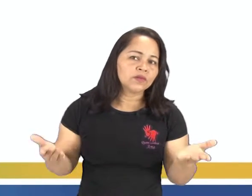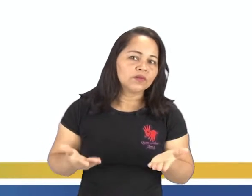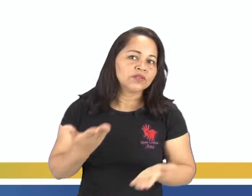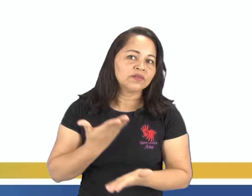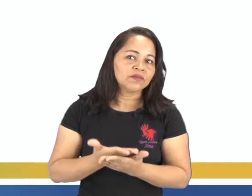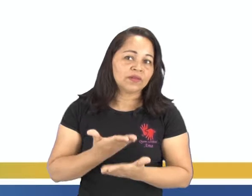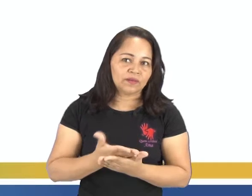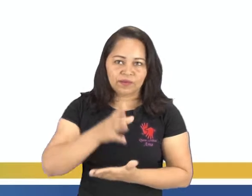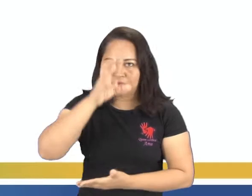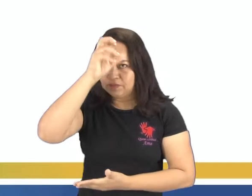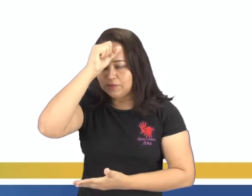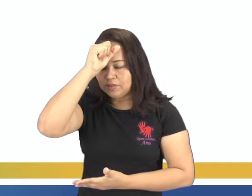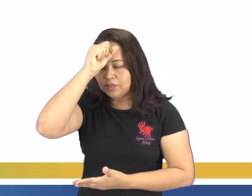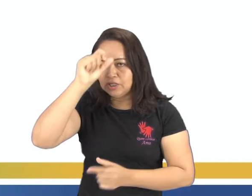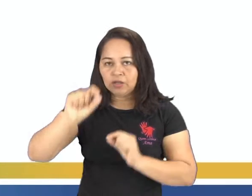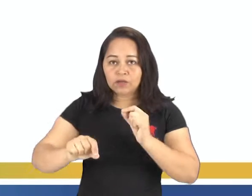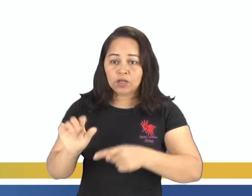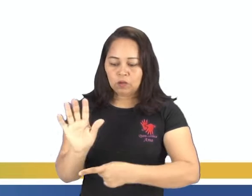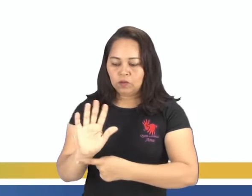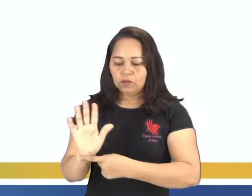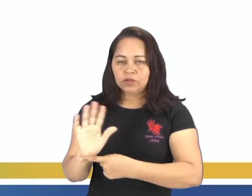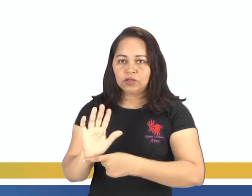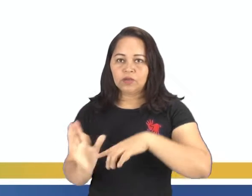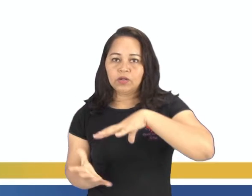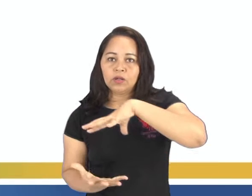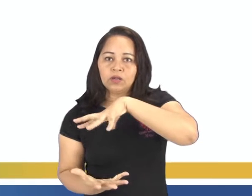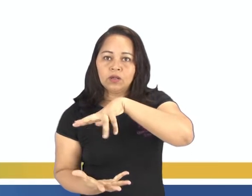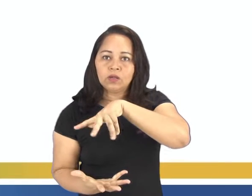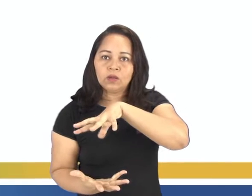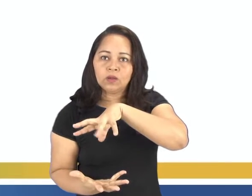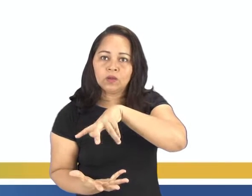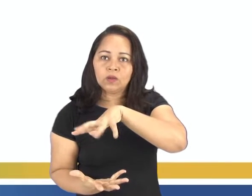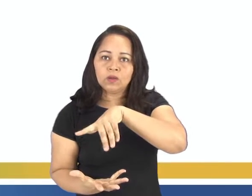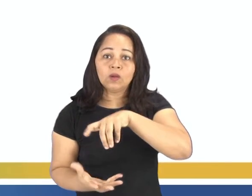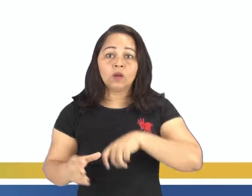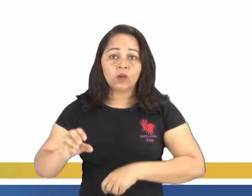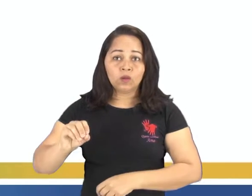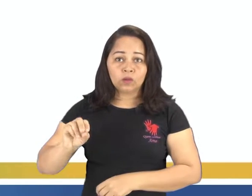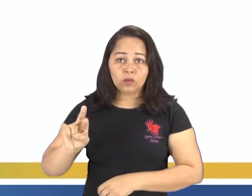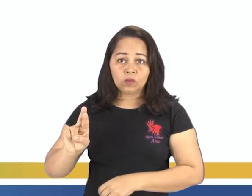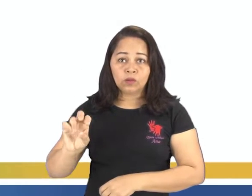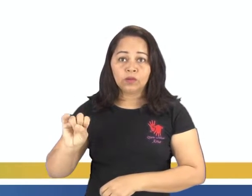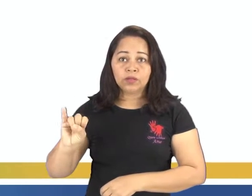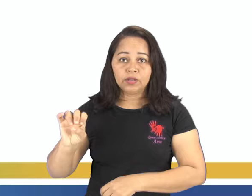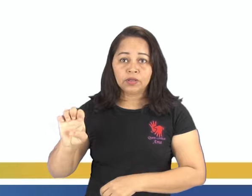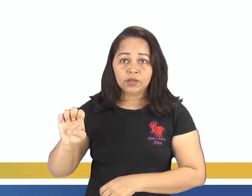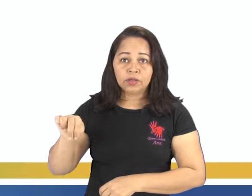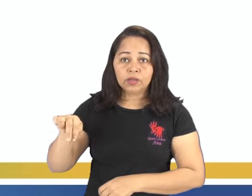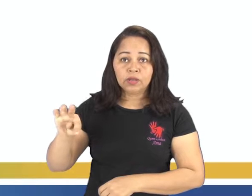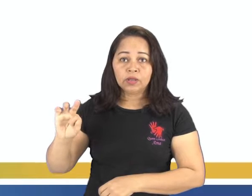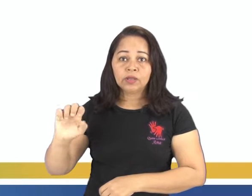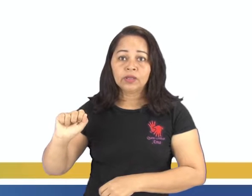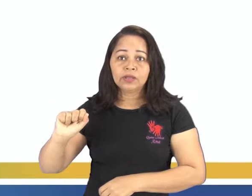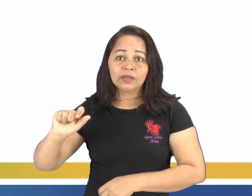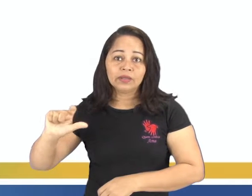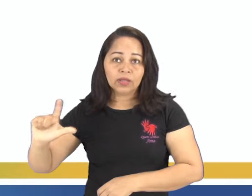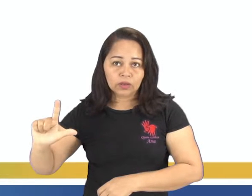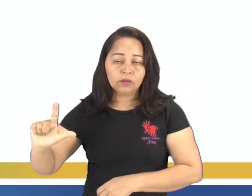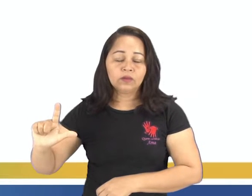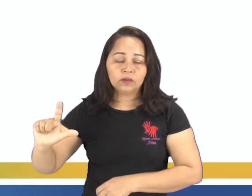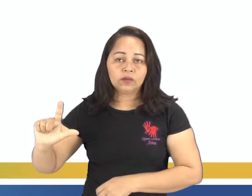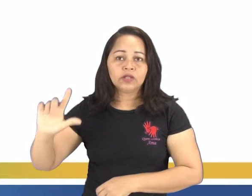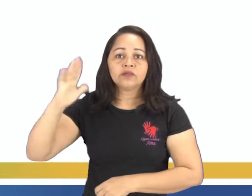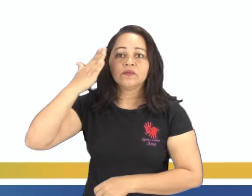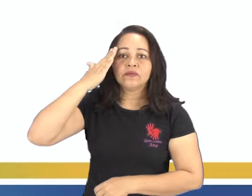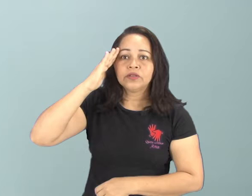de hoje? O cinema oriental, para falar um pouquinho sobre ele, nós vamos